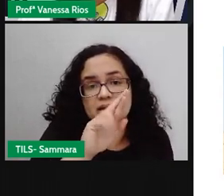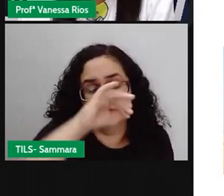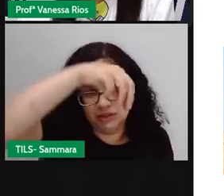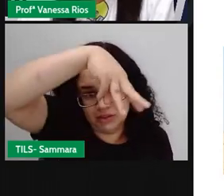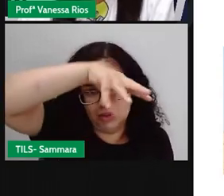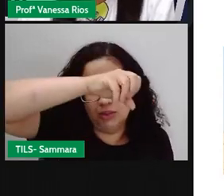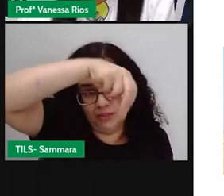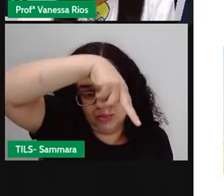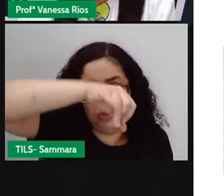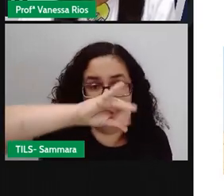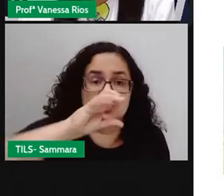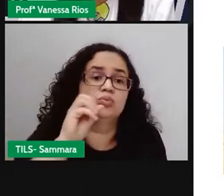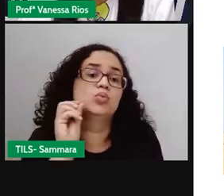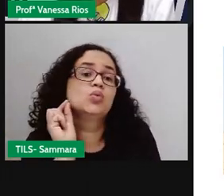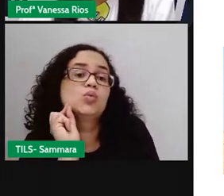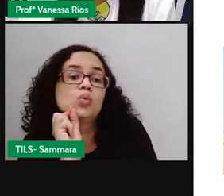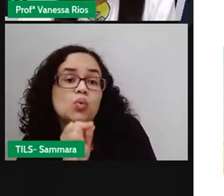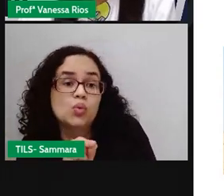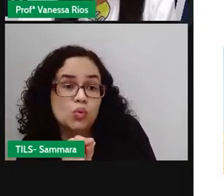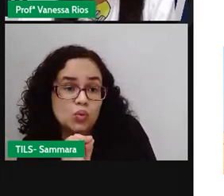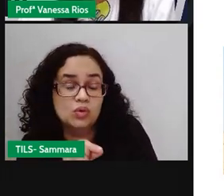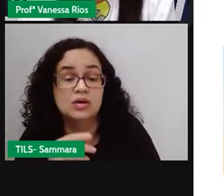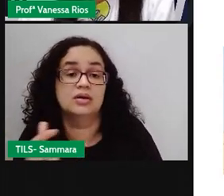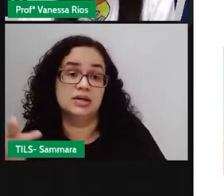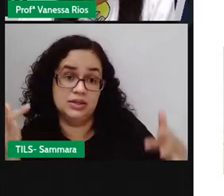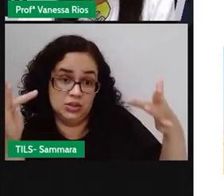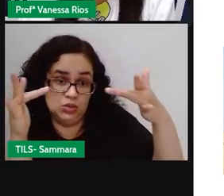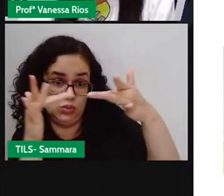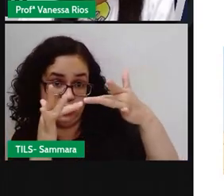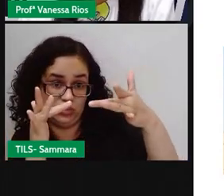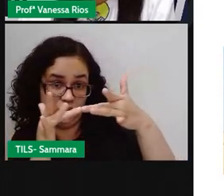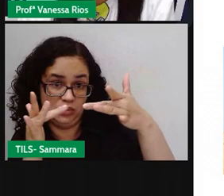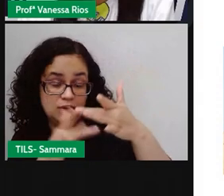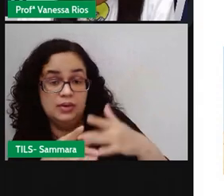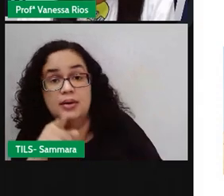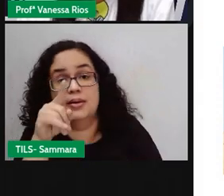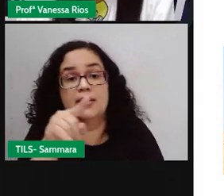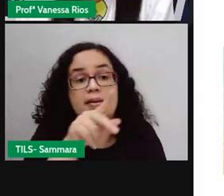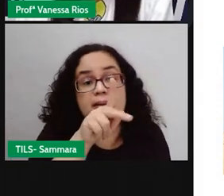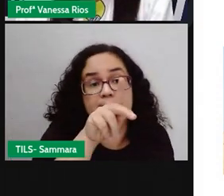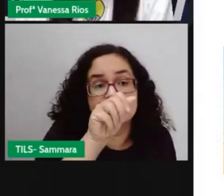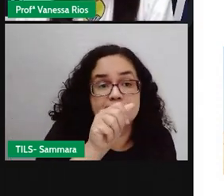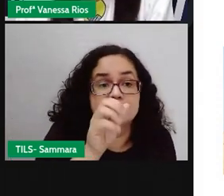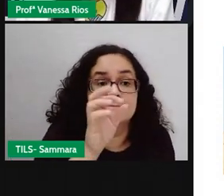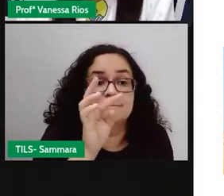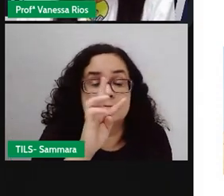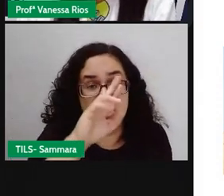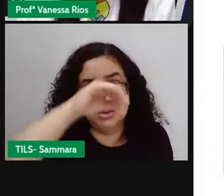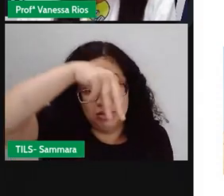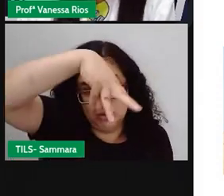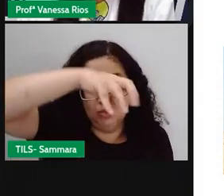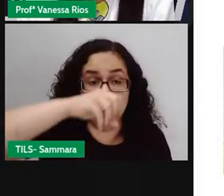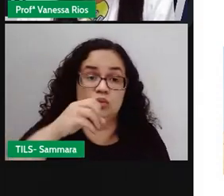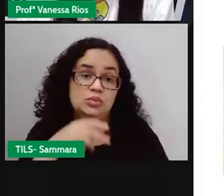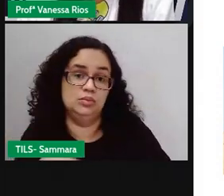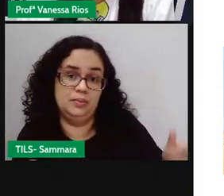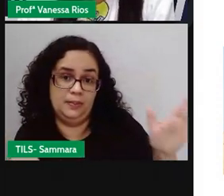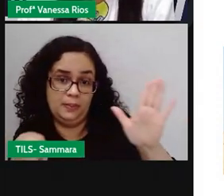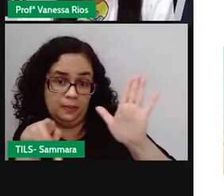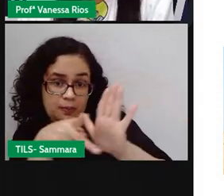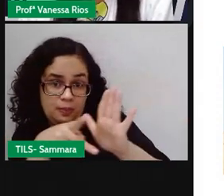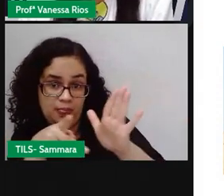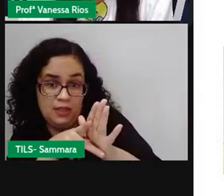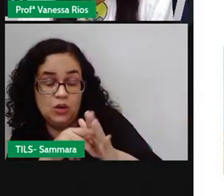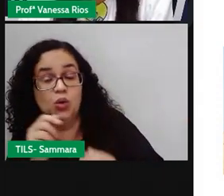trouxe aí duas definições, né, relacionadas a patrimônio, que é patrimônio público e